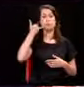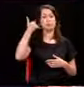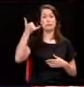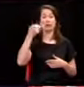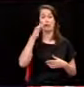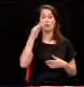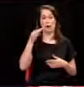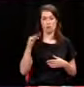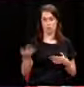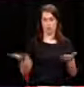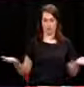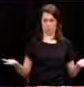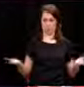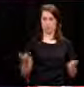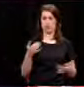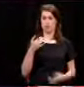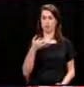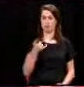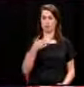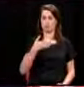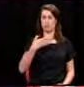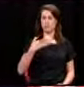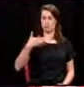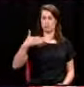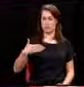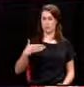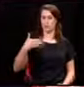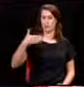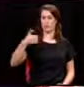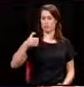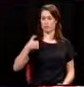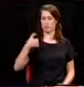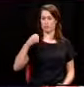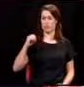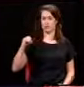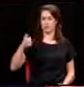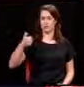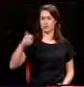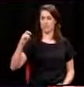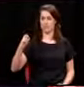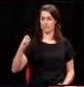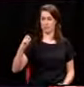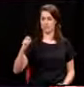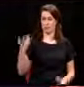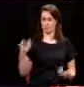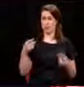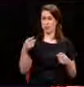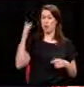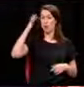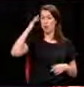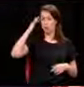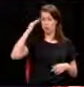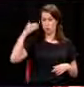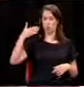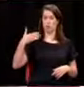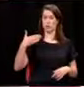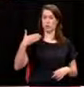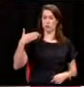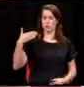Linha, 21715-0053, mas vamos então repetir. Vamos ter este número que está a passar agora em rodapé, o 12472,